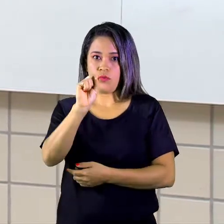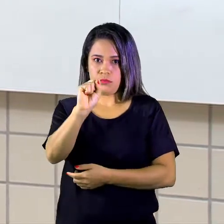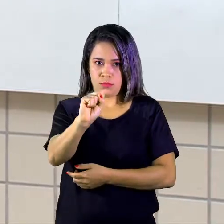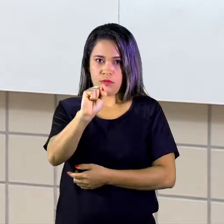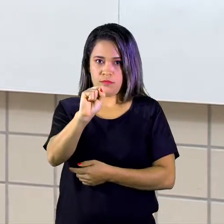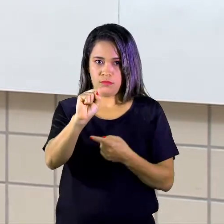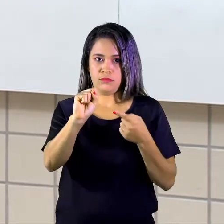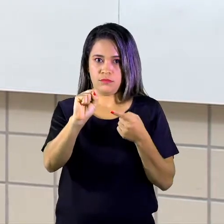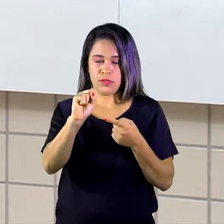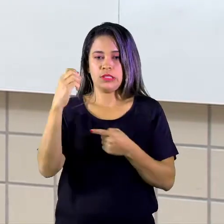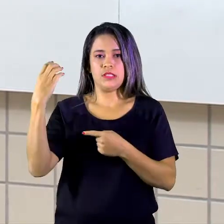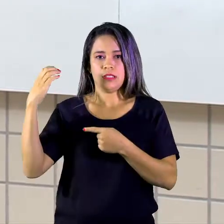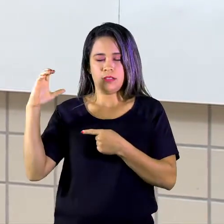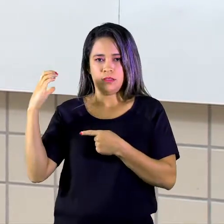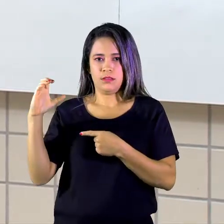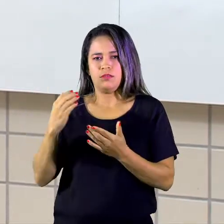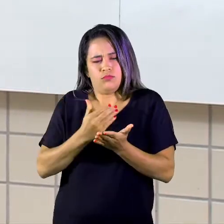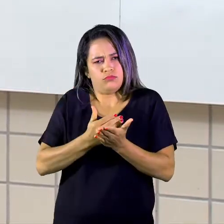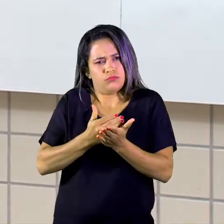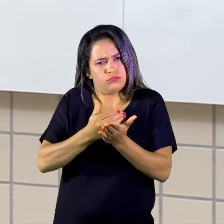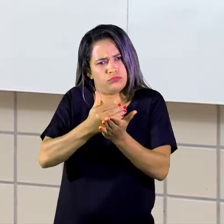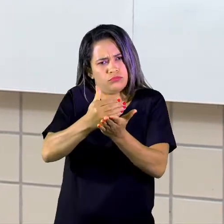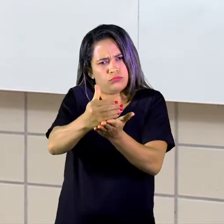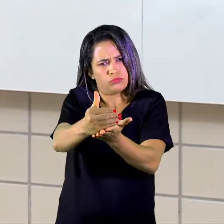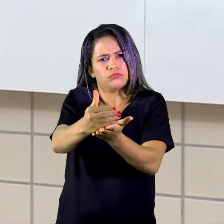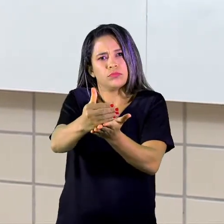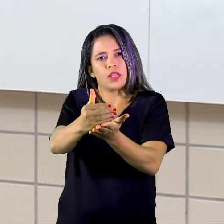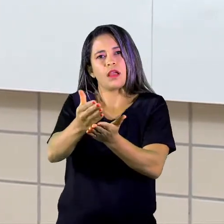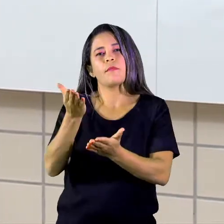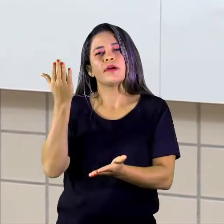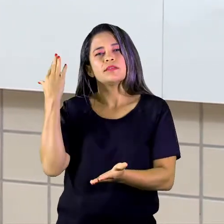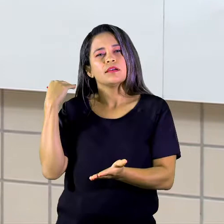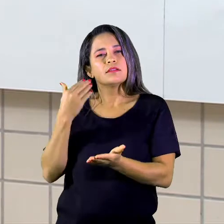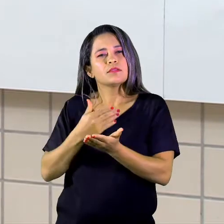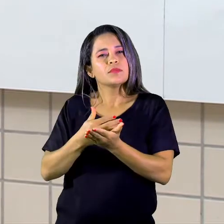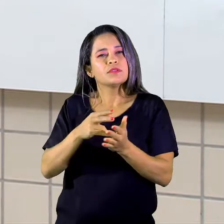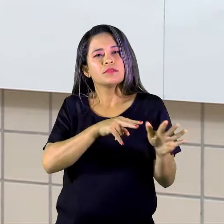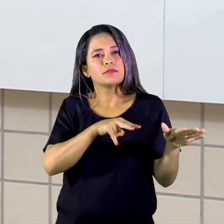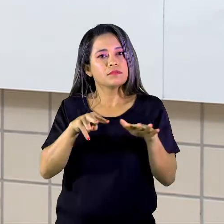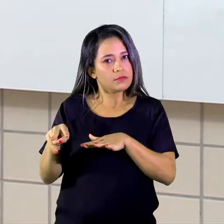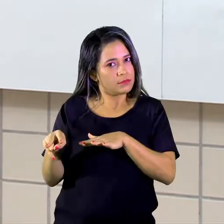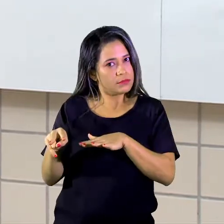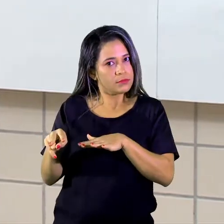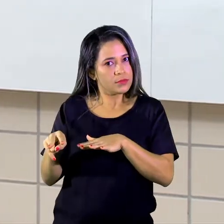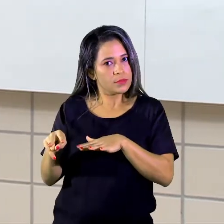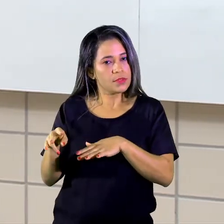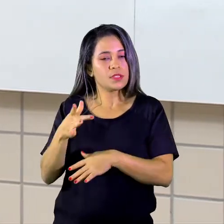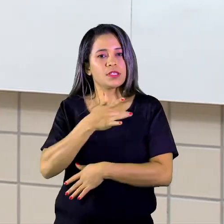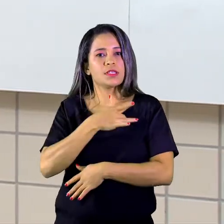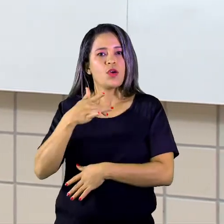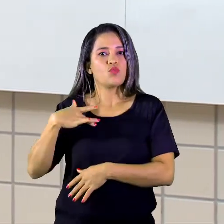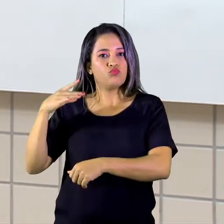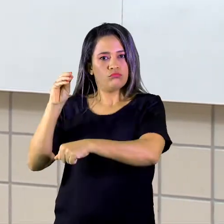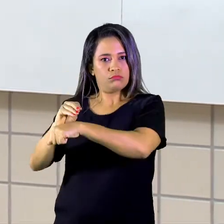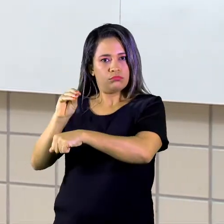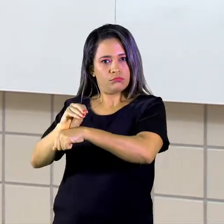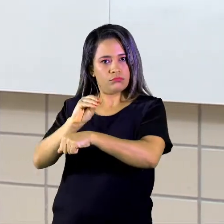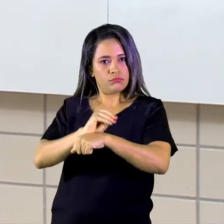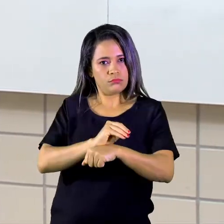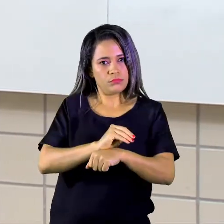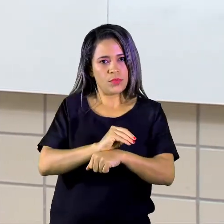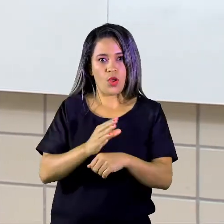e nós daremos continuidade ao que nós começamos a falar na semana passada, sobre saúde e prevenção. Hoje